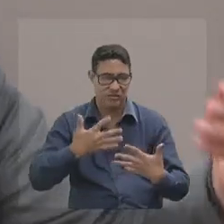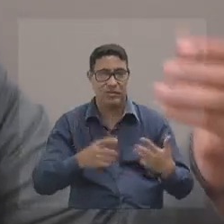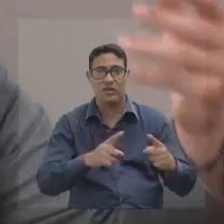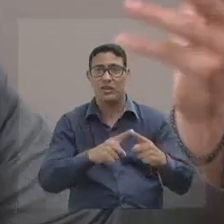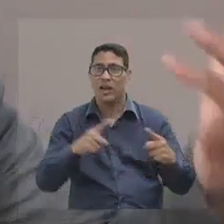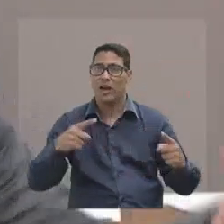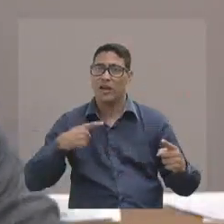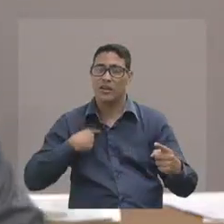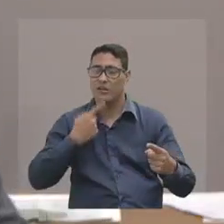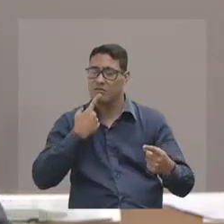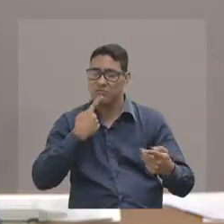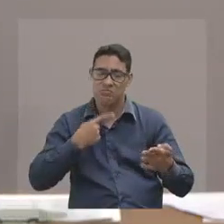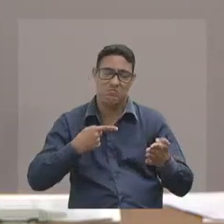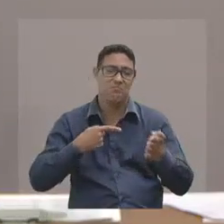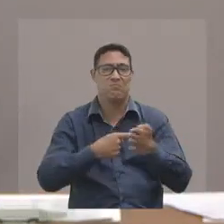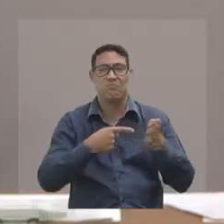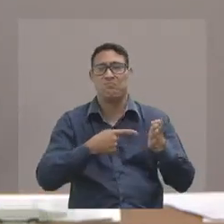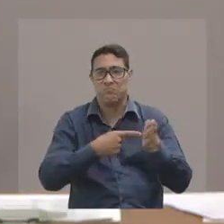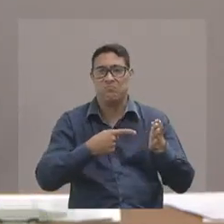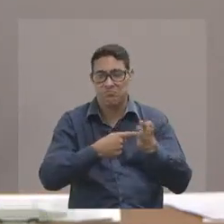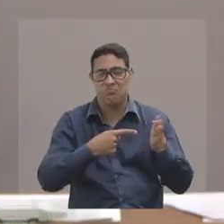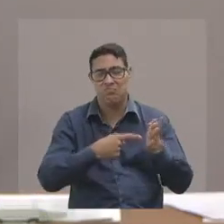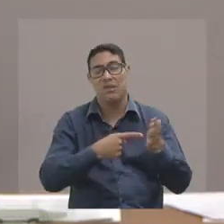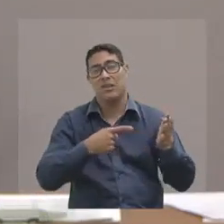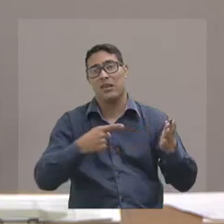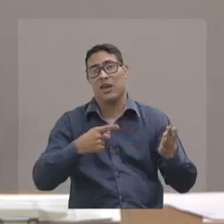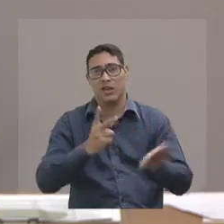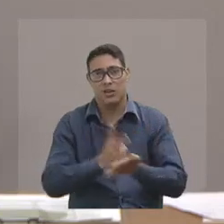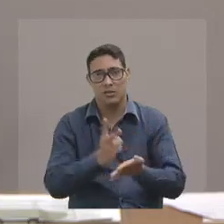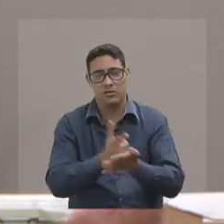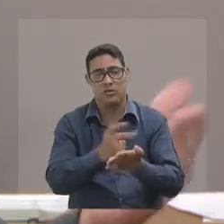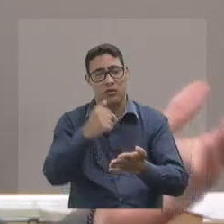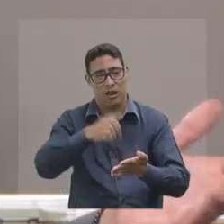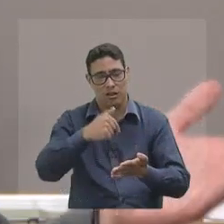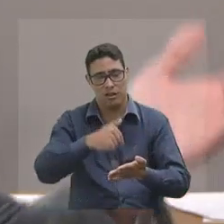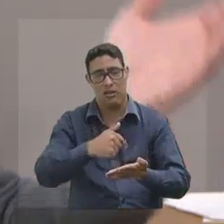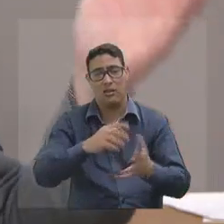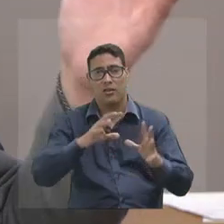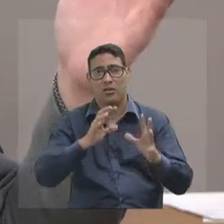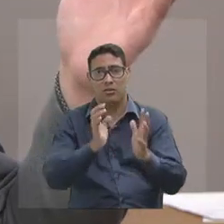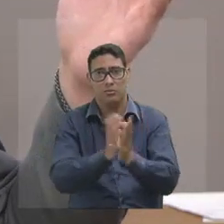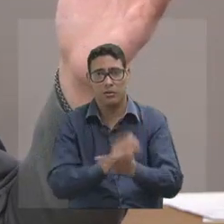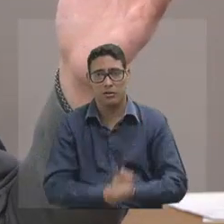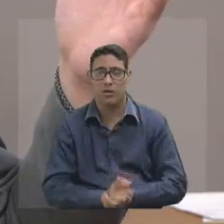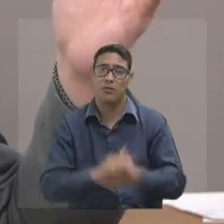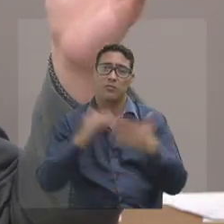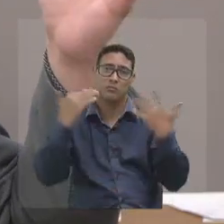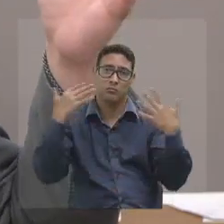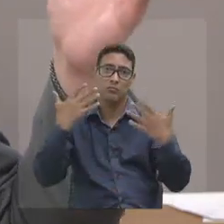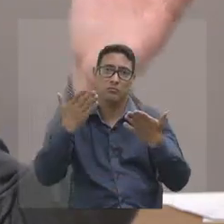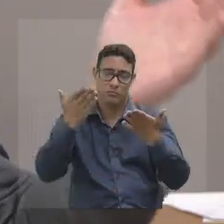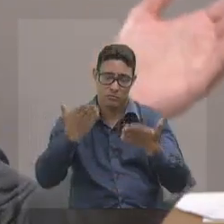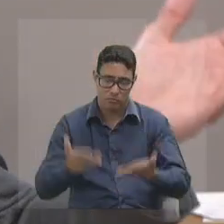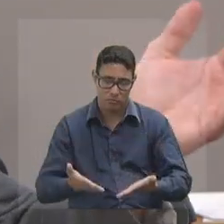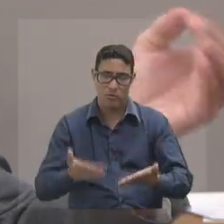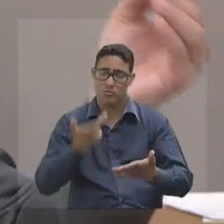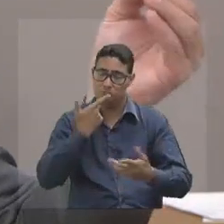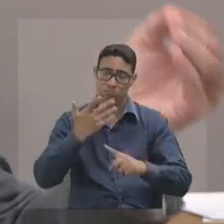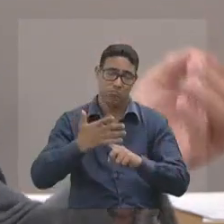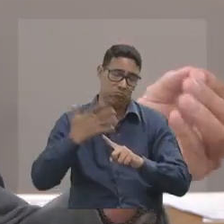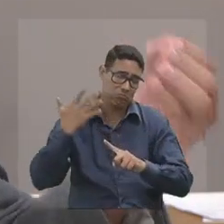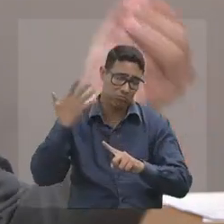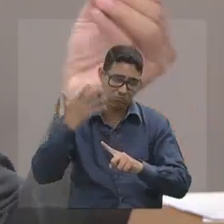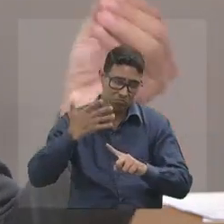denucismo vira uma constante aqui nessa comissão então Presidente Parabéns vossa excelência pela condução muito